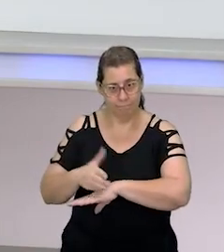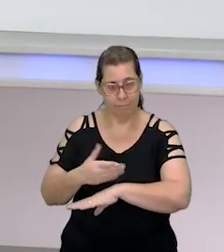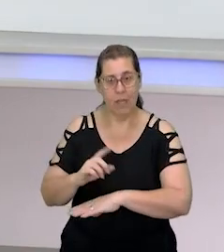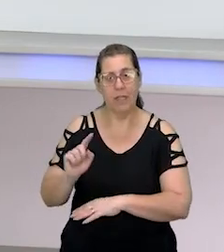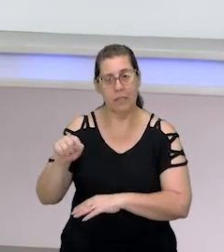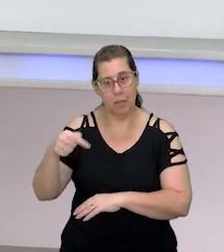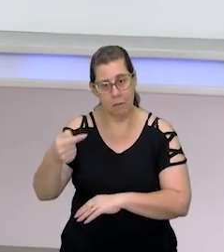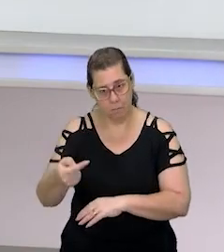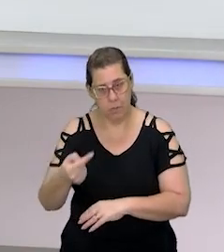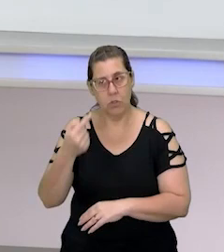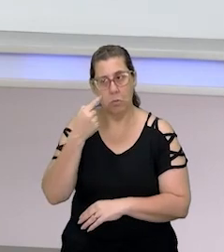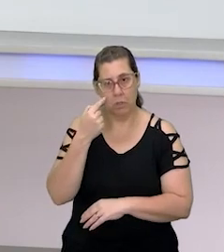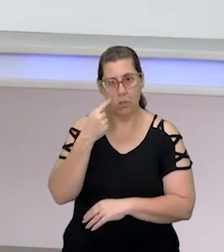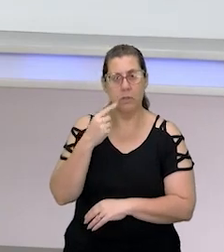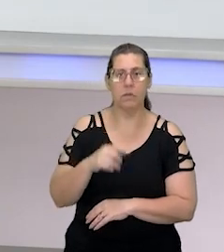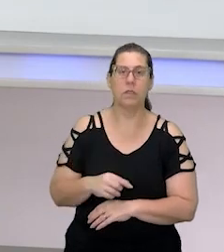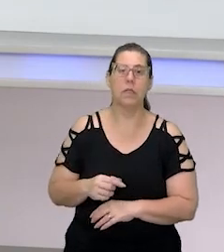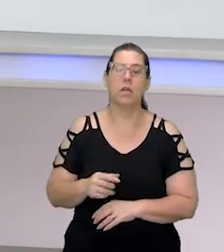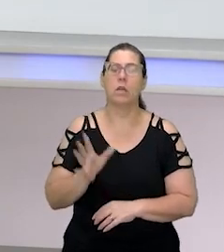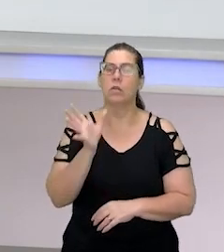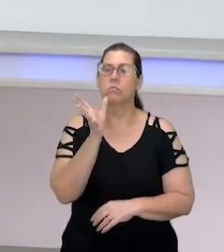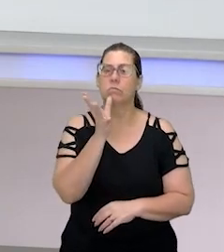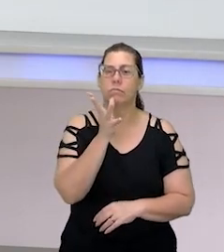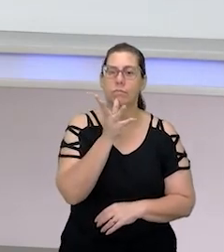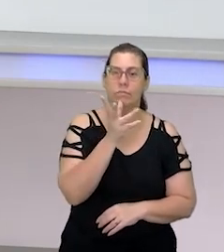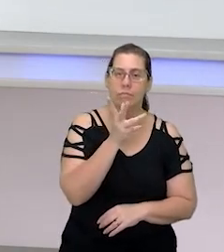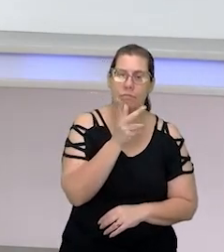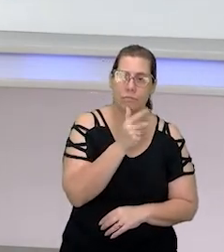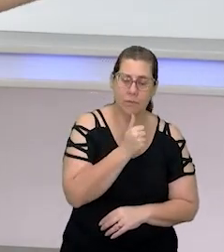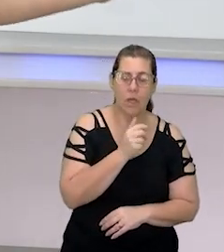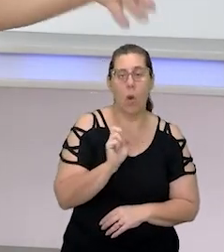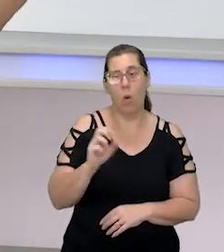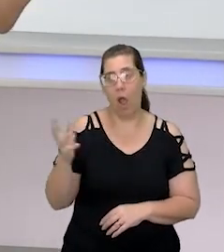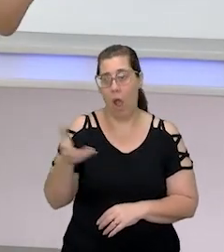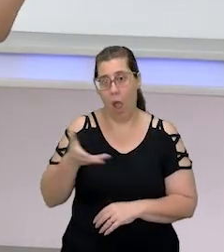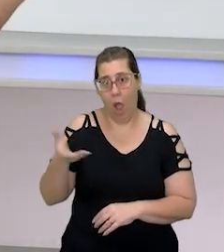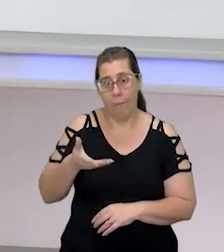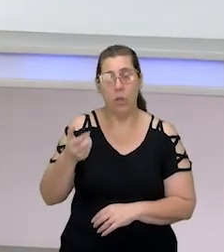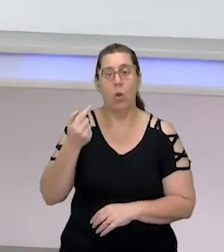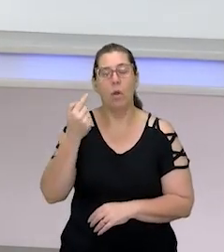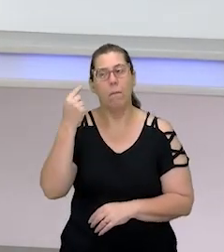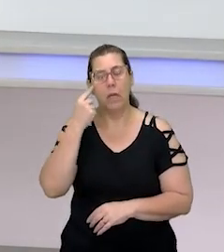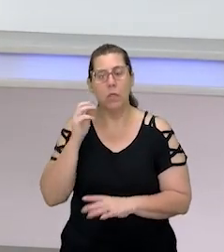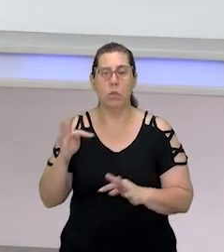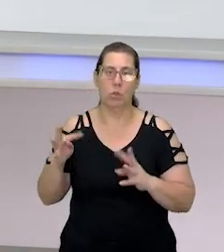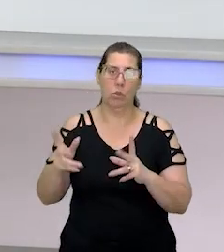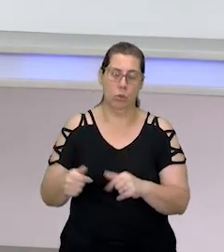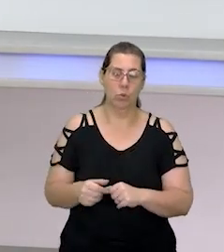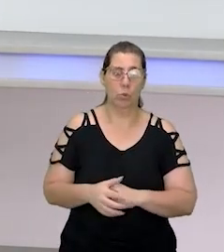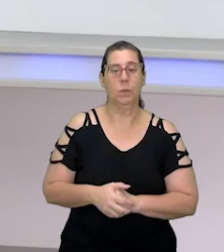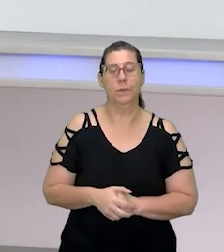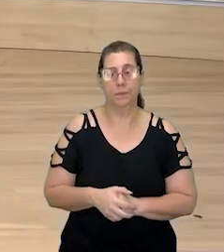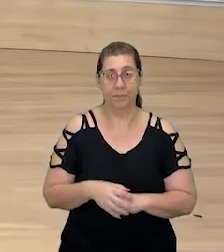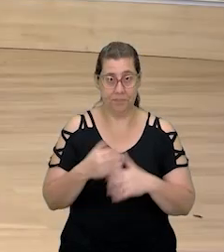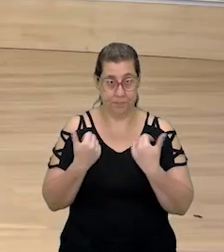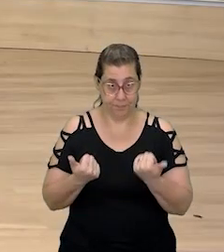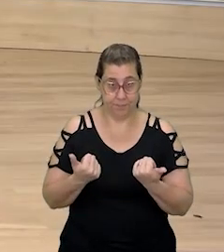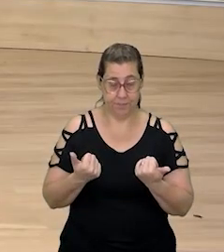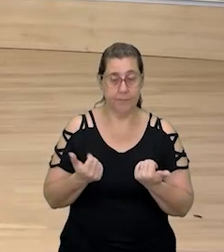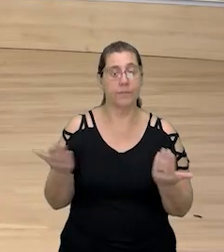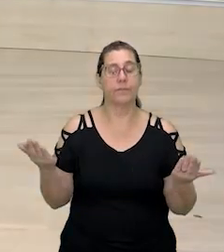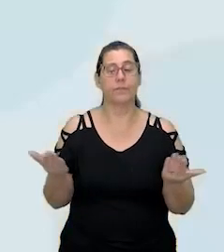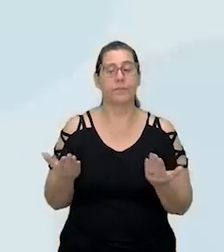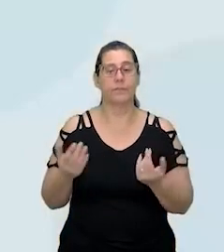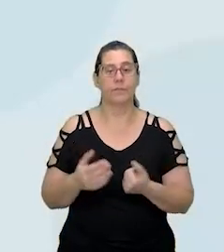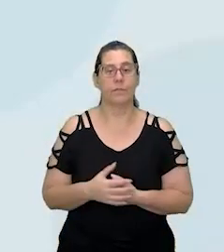ensaiado, aí nós podemos até fazer em câmera lenta, de modo mais acelerado e pensar em todas essas questões, não é? Então vamos